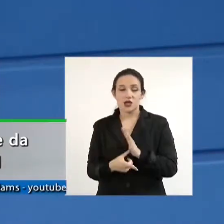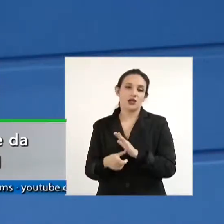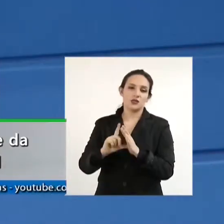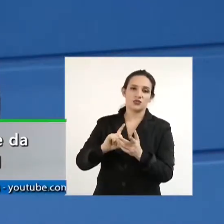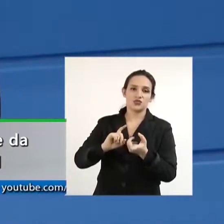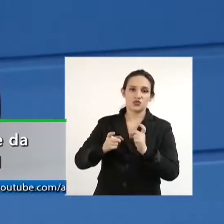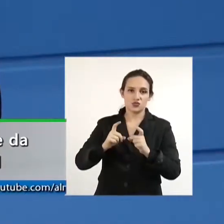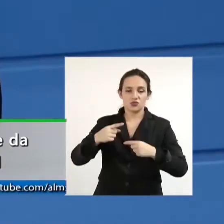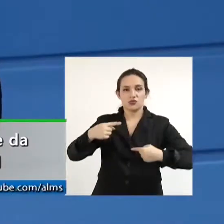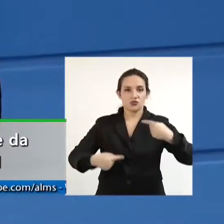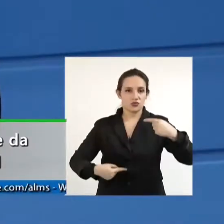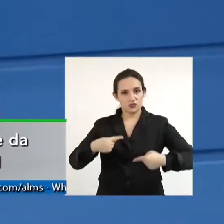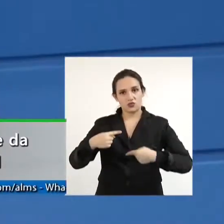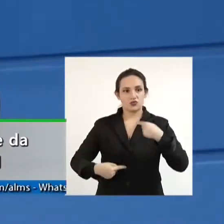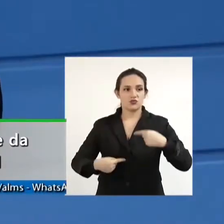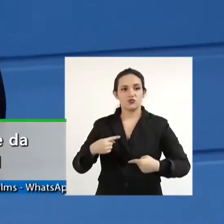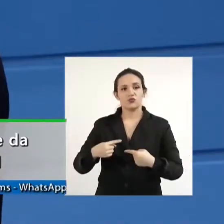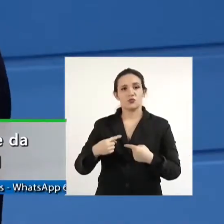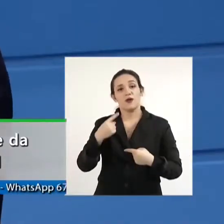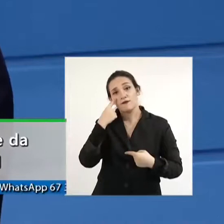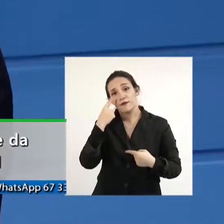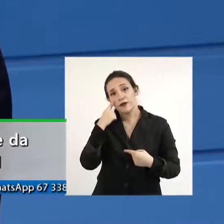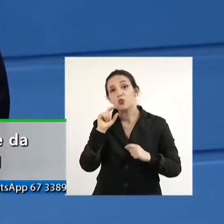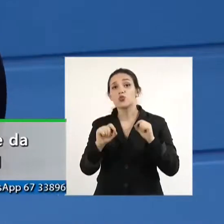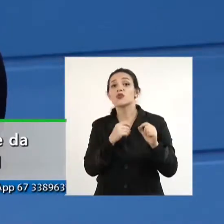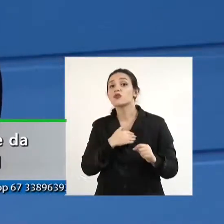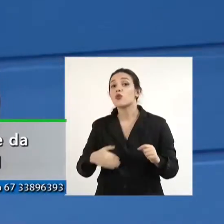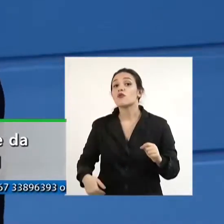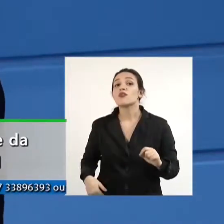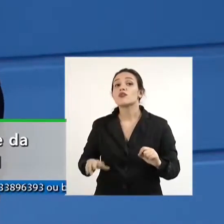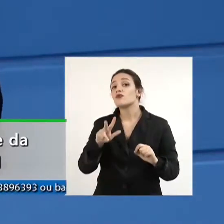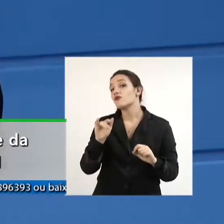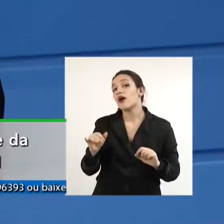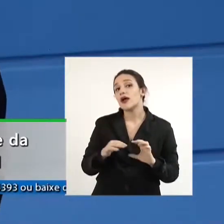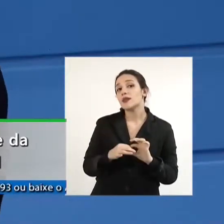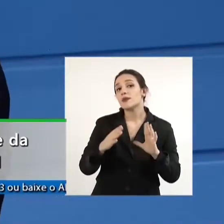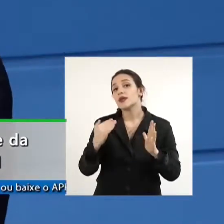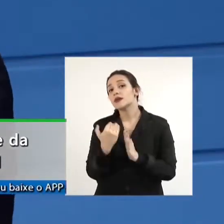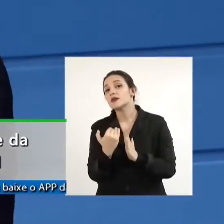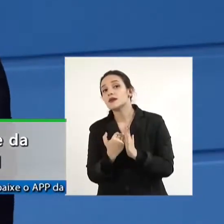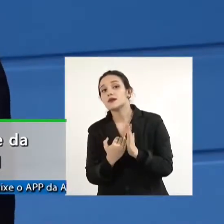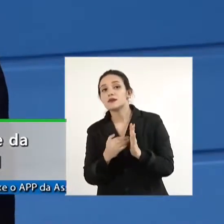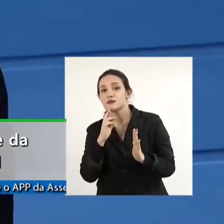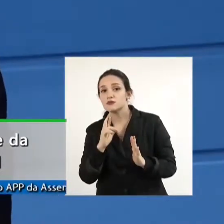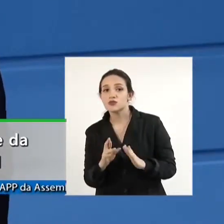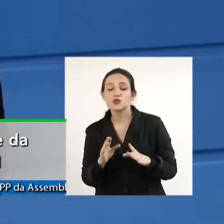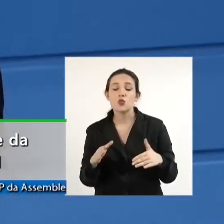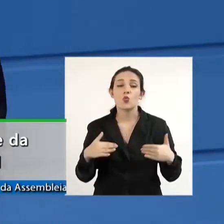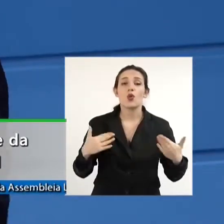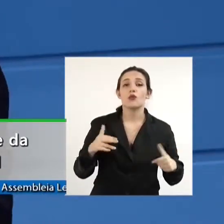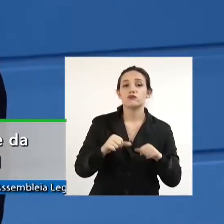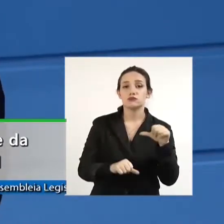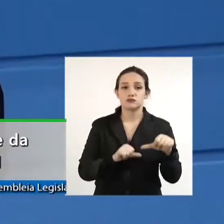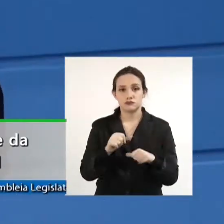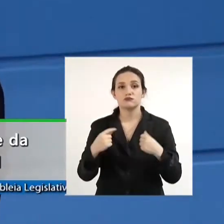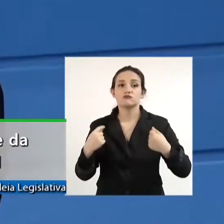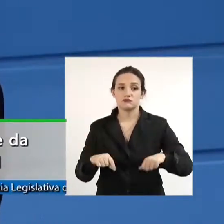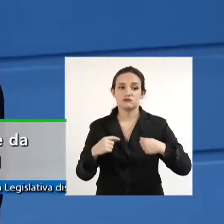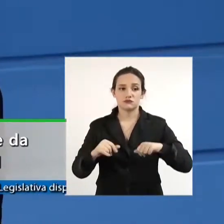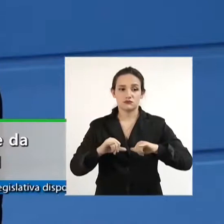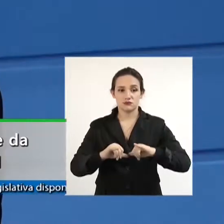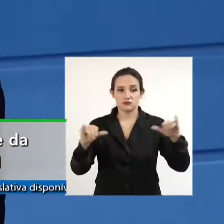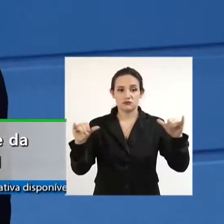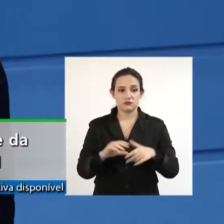e o governo já nos sinalize com algum resultado nessas negociações para que possamos anunciar